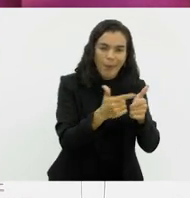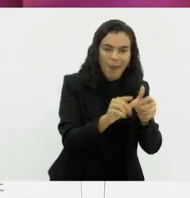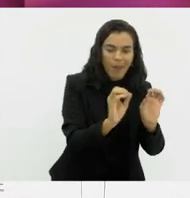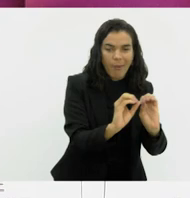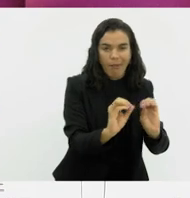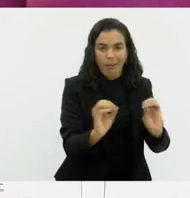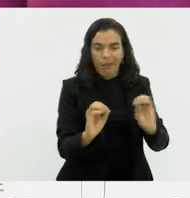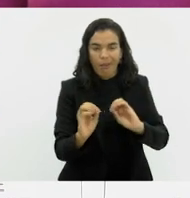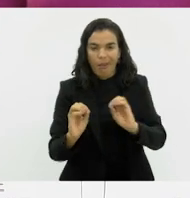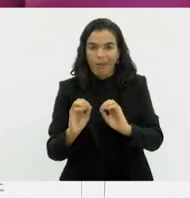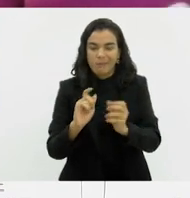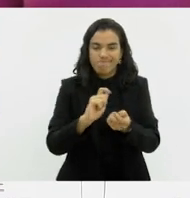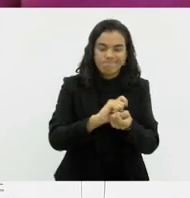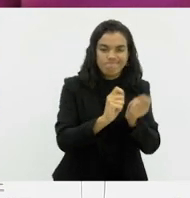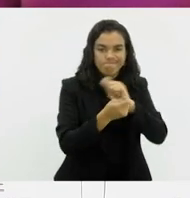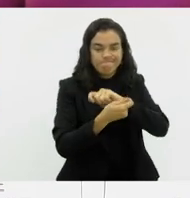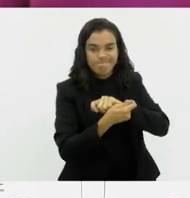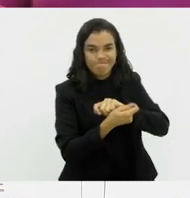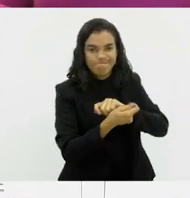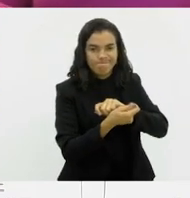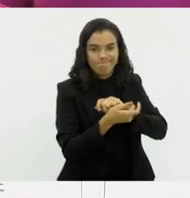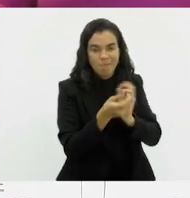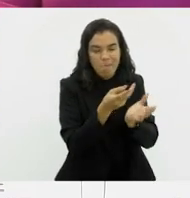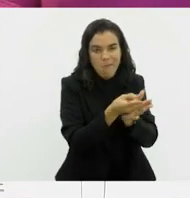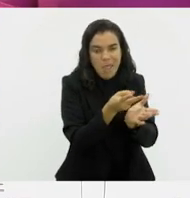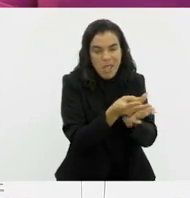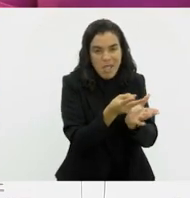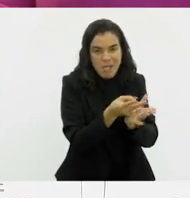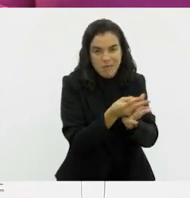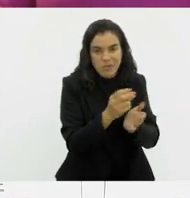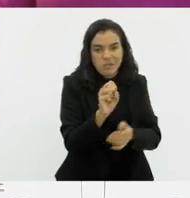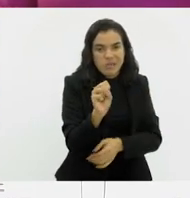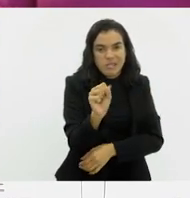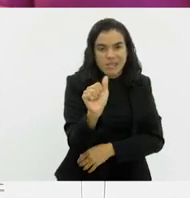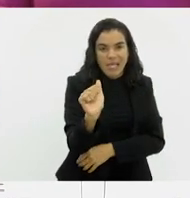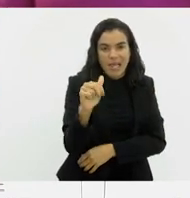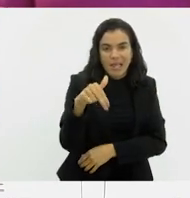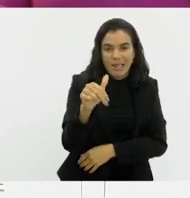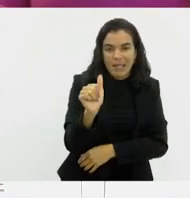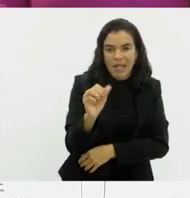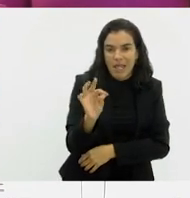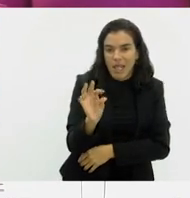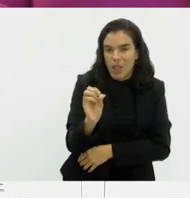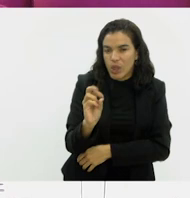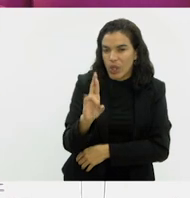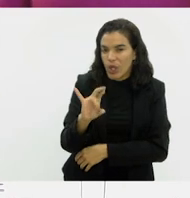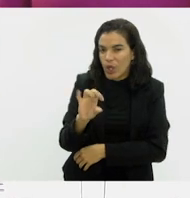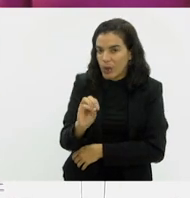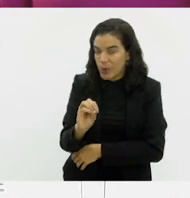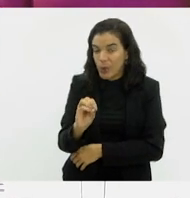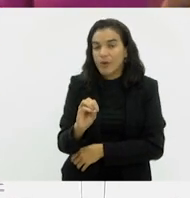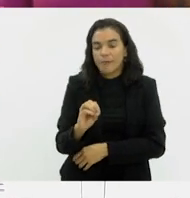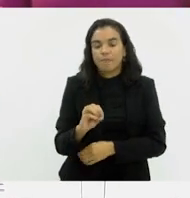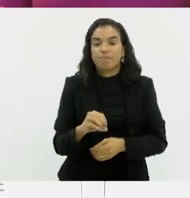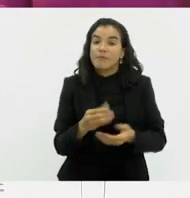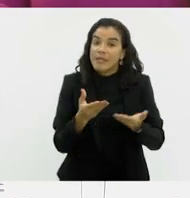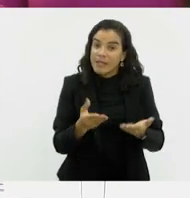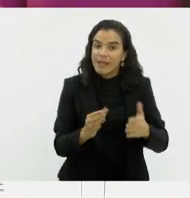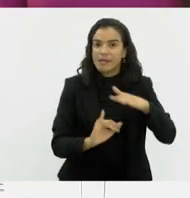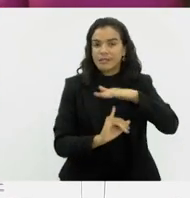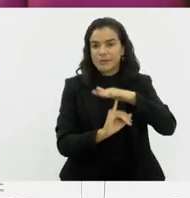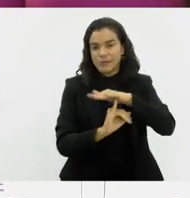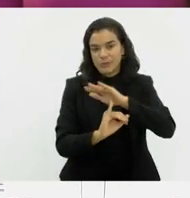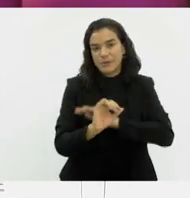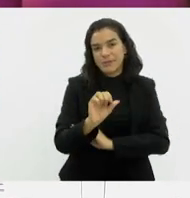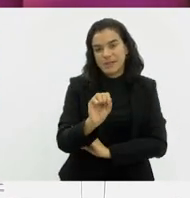fazer essa denominação. E a CEAP, né, que seria o segundo